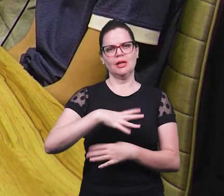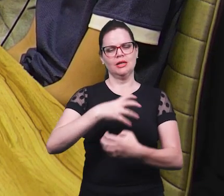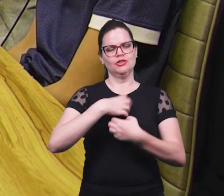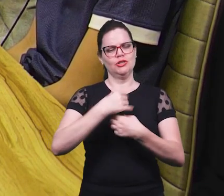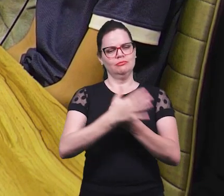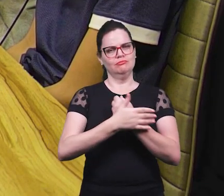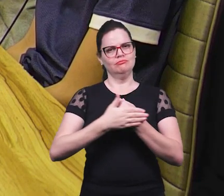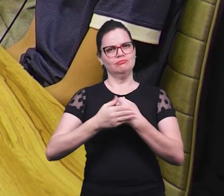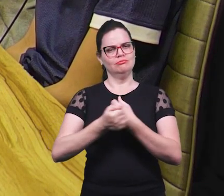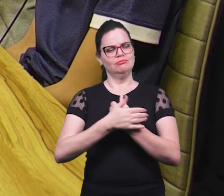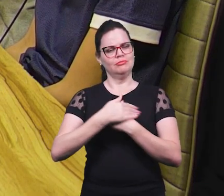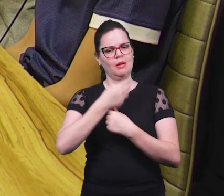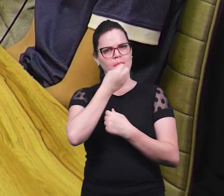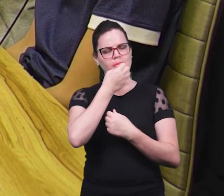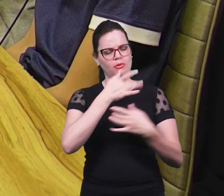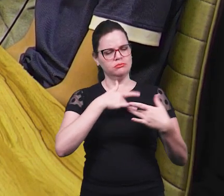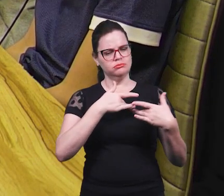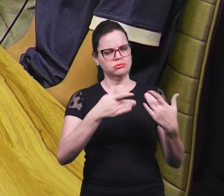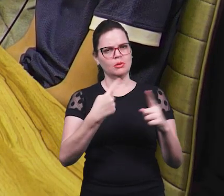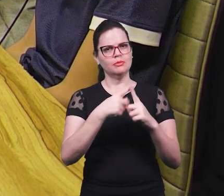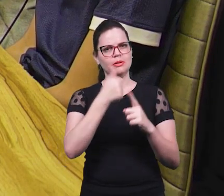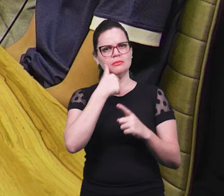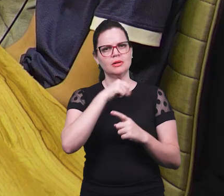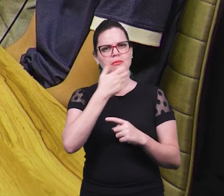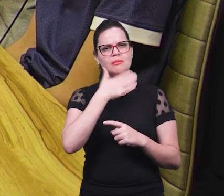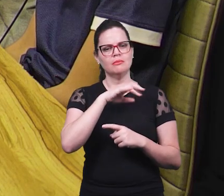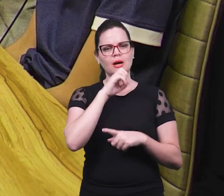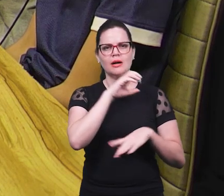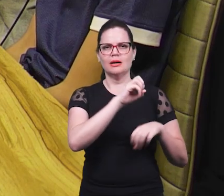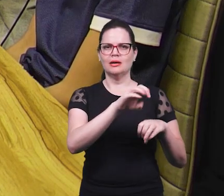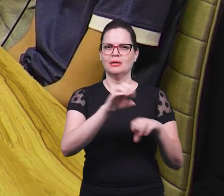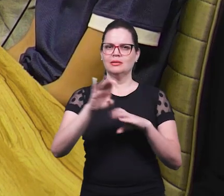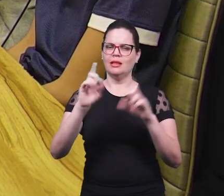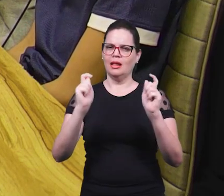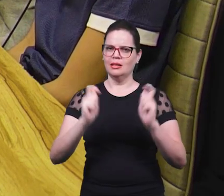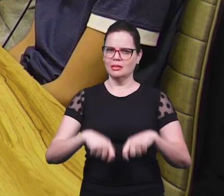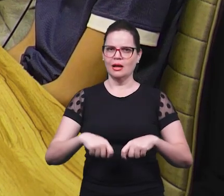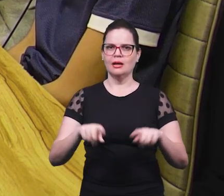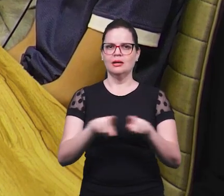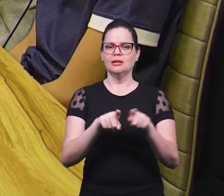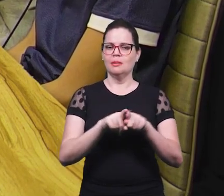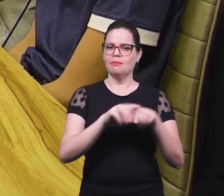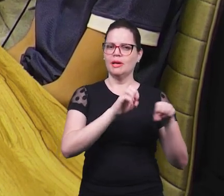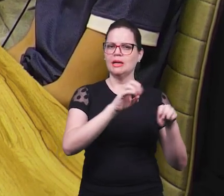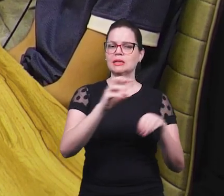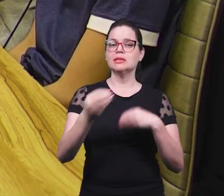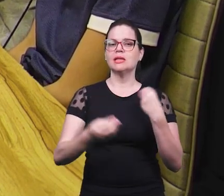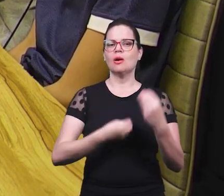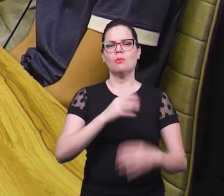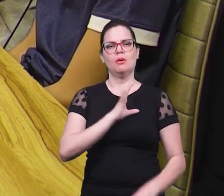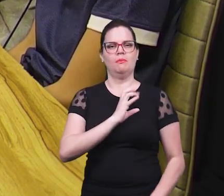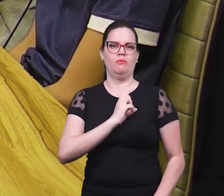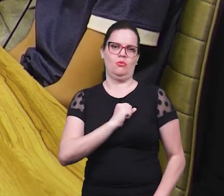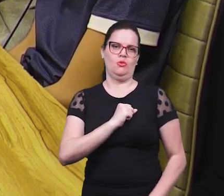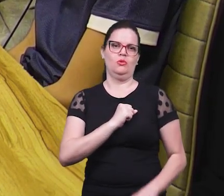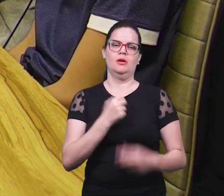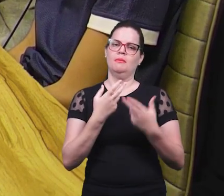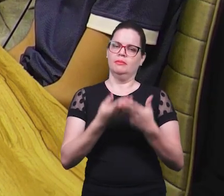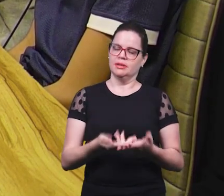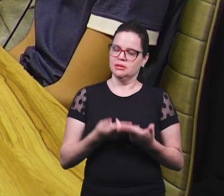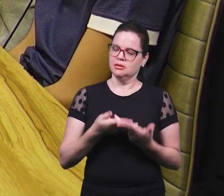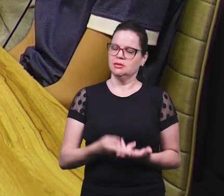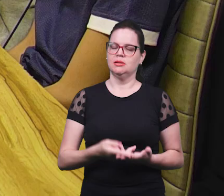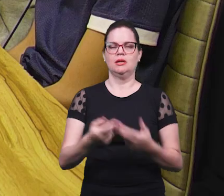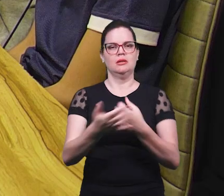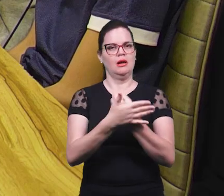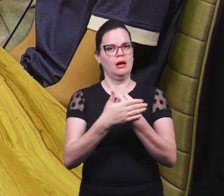afetuoso, é aquele ambiente onde os pais, eles ensinam, mas eles também ensinam com amor. Eles ensinam com paciência,